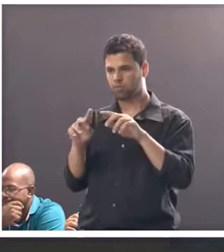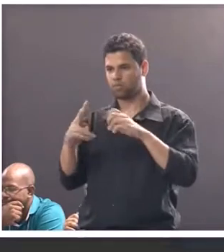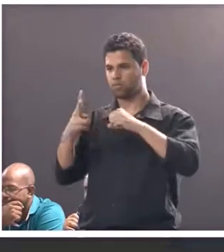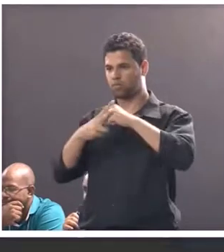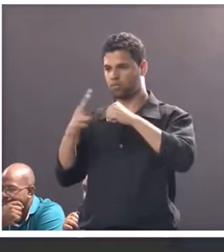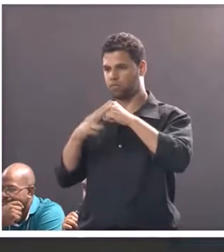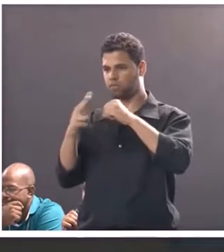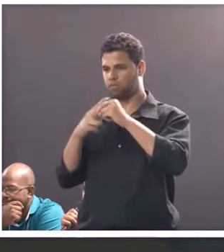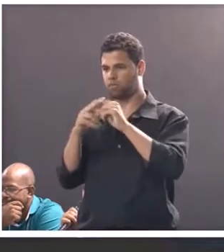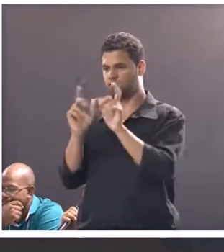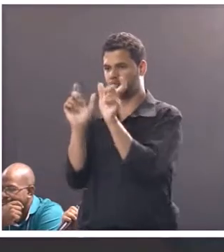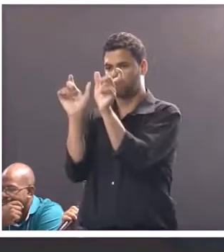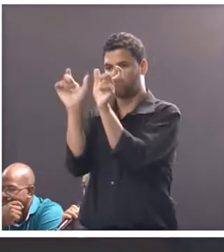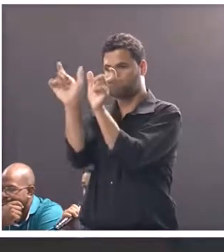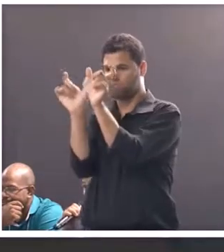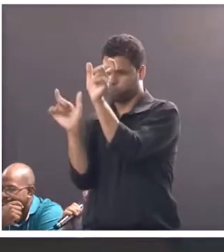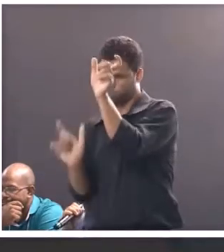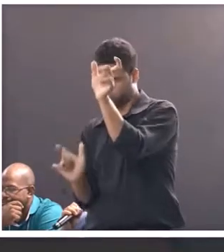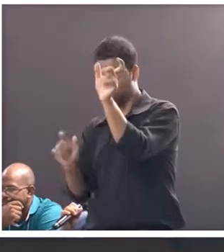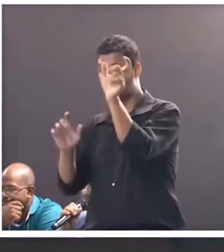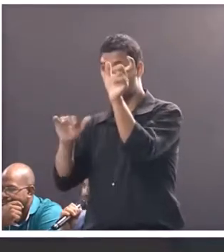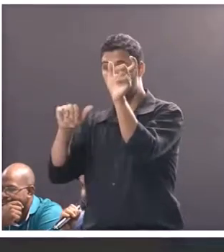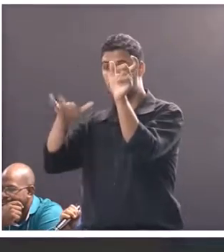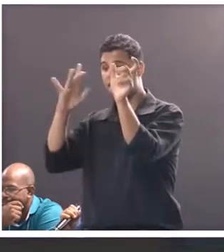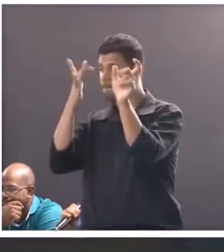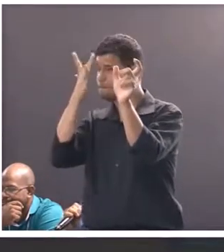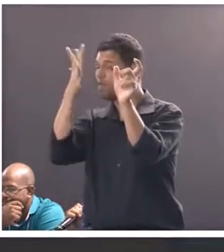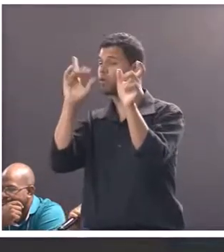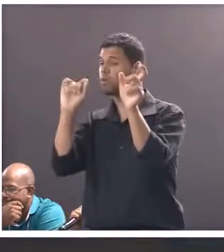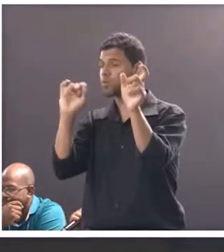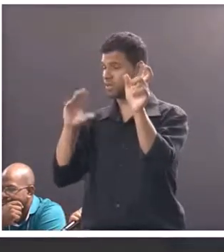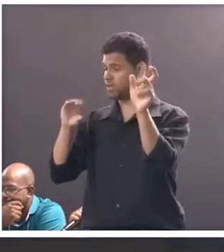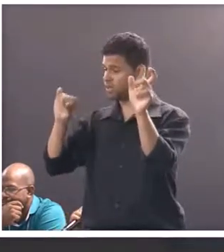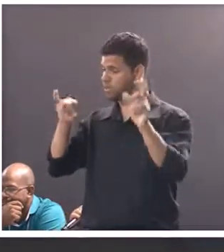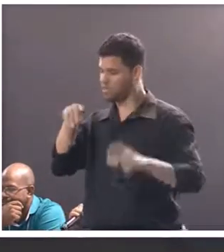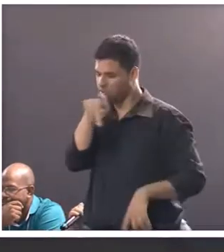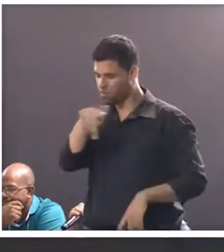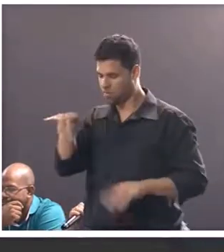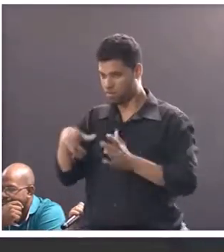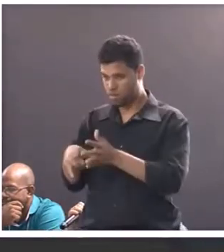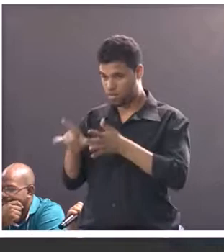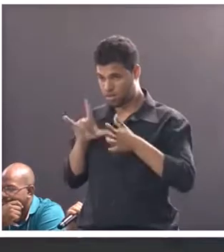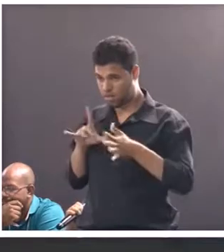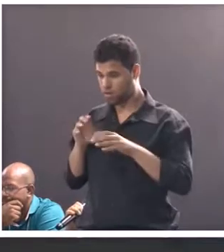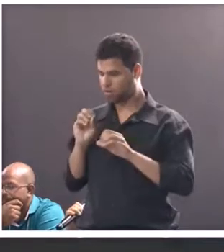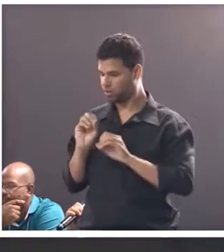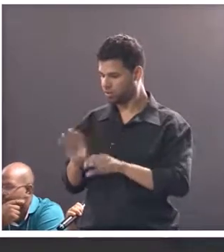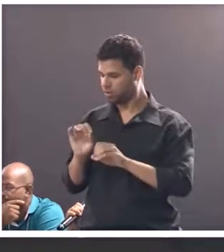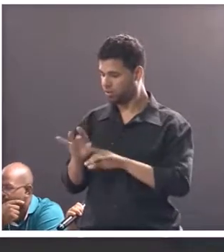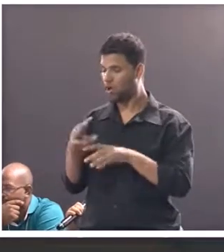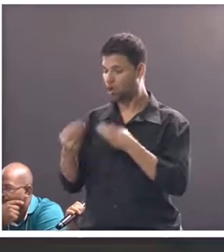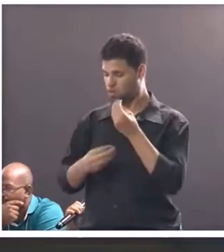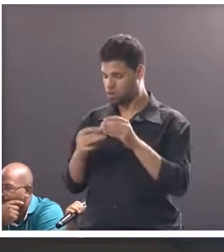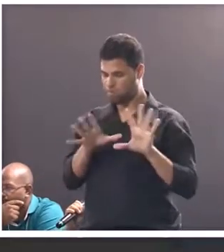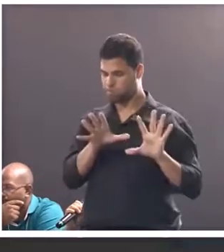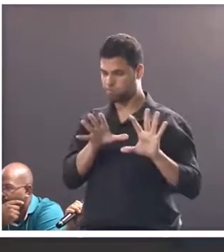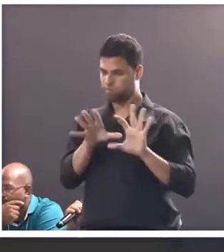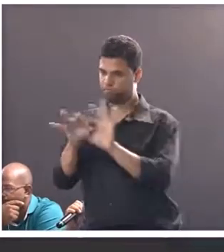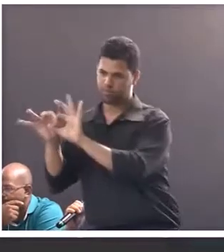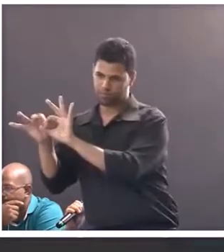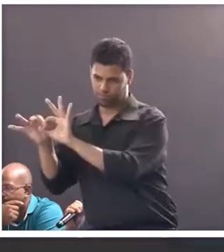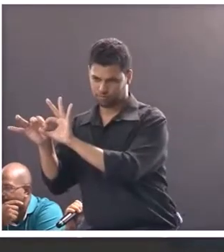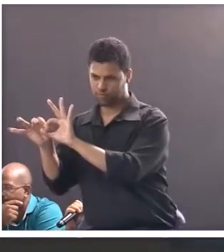memorizar aquilo tudo. Mas seria muito mais fácil se a tia, se a professora, tivesse dado um gancho para a gente